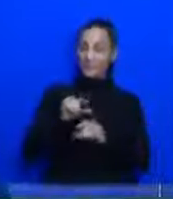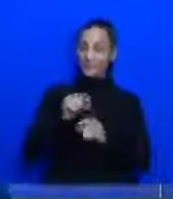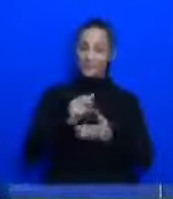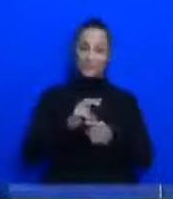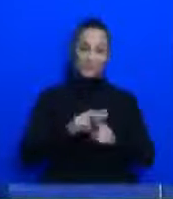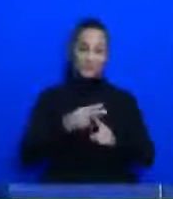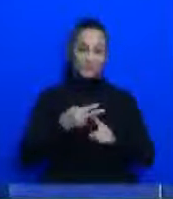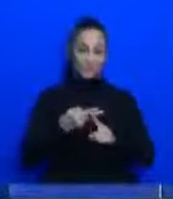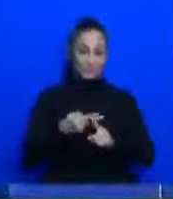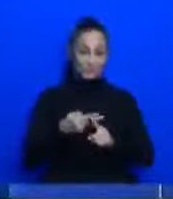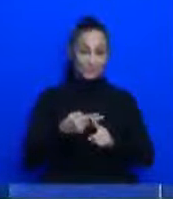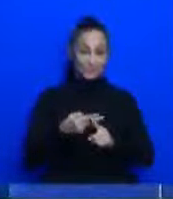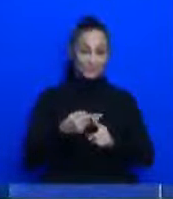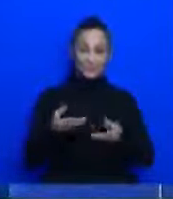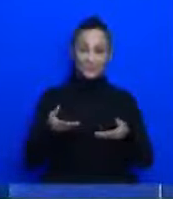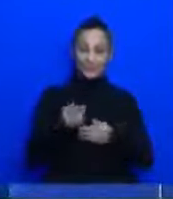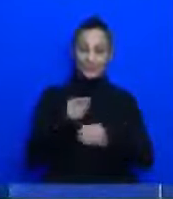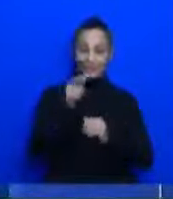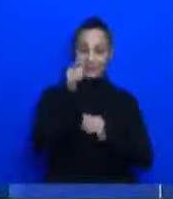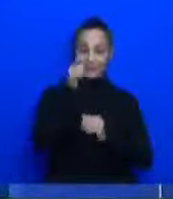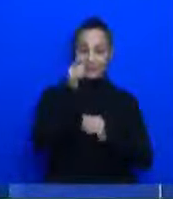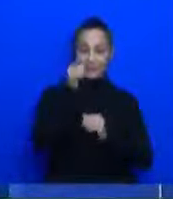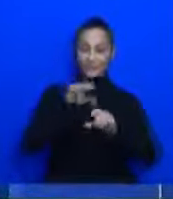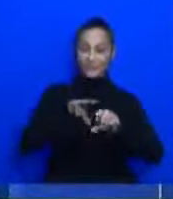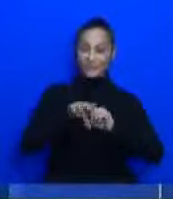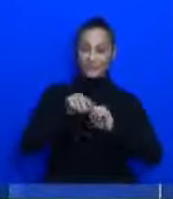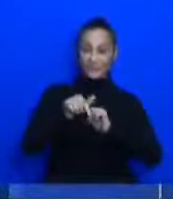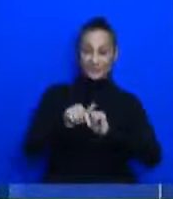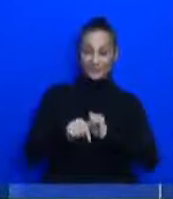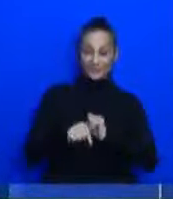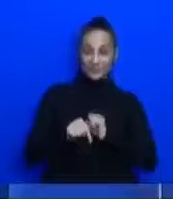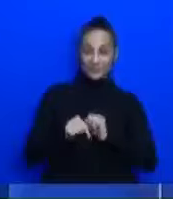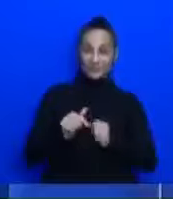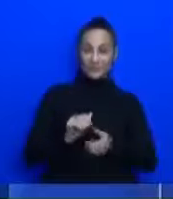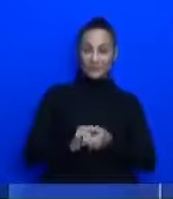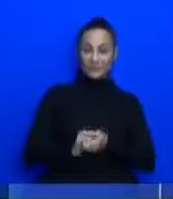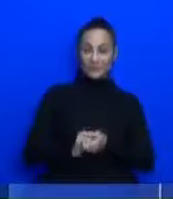sorteio da dupla Sena. Agora você conferindo Super 7.